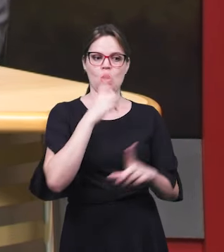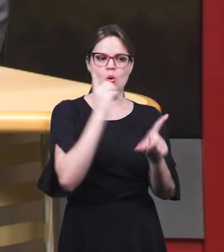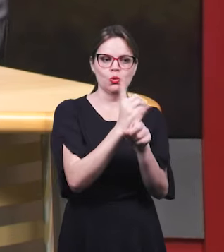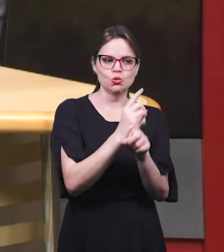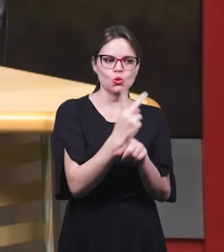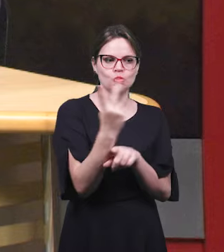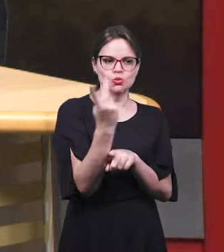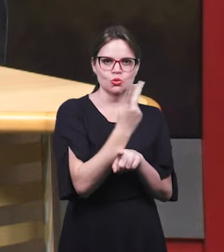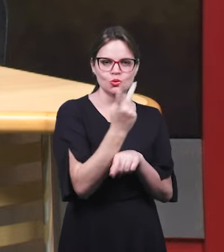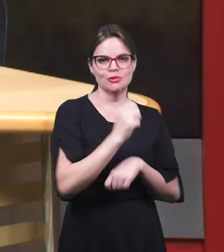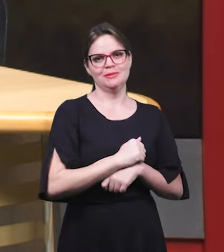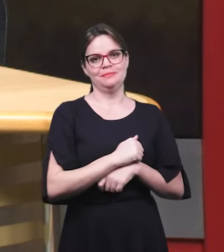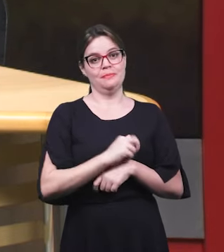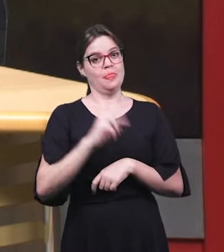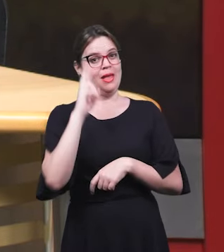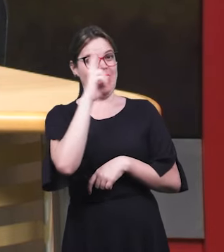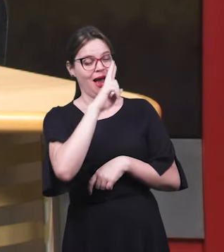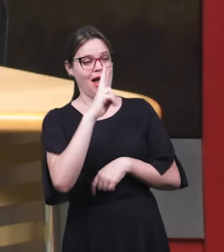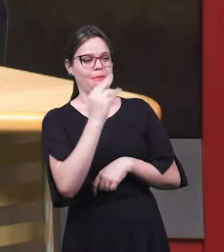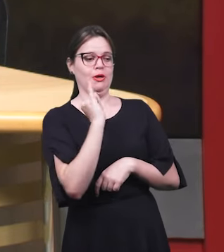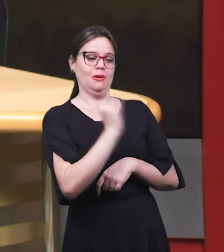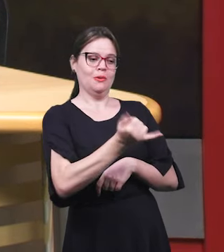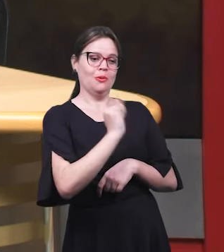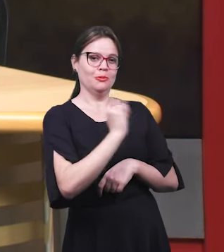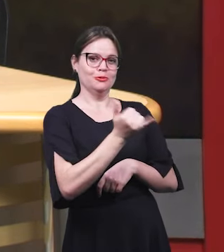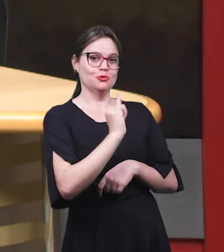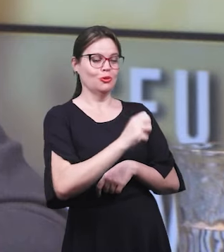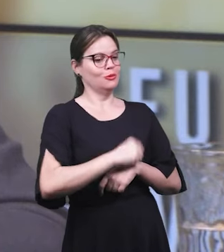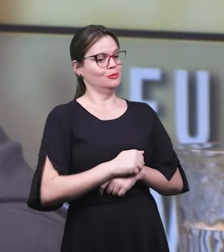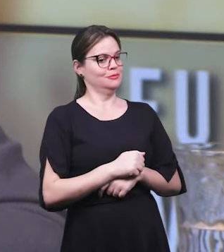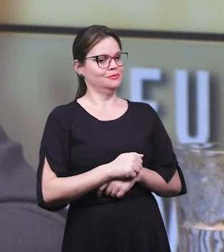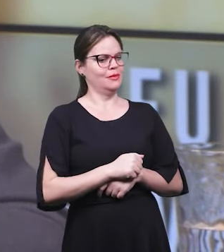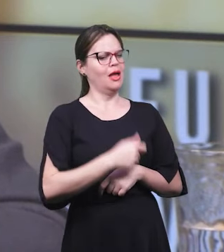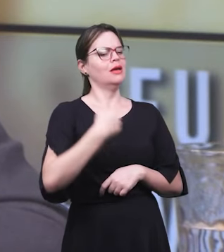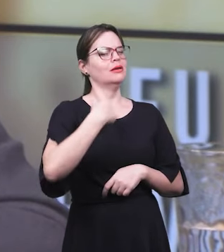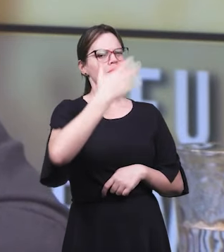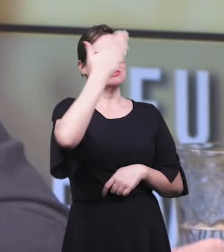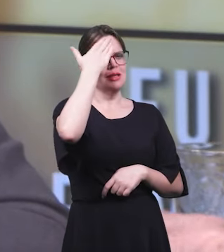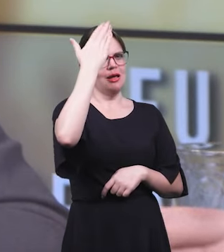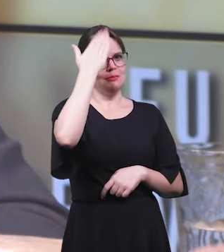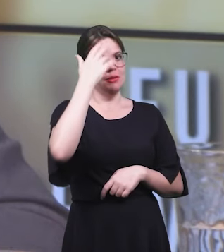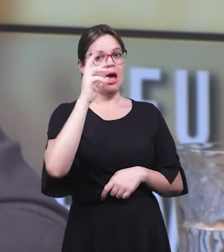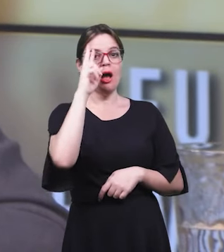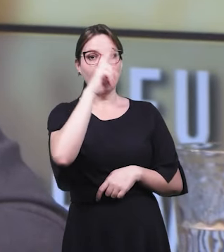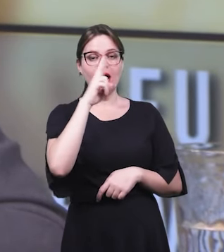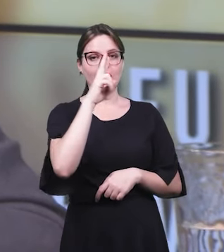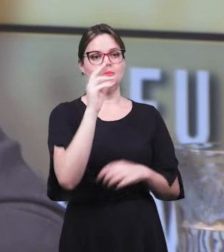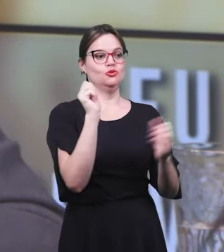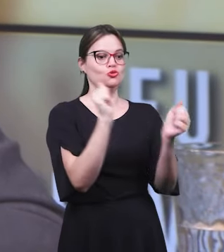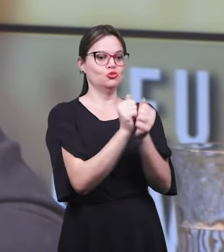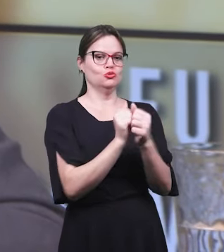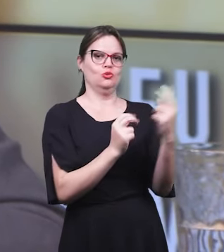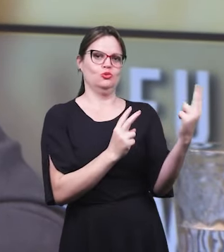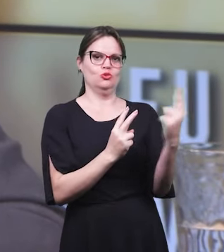testemunhou para eles, né, que ela temia ao Senhor e que ela sabia o que estava para